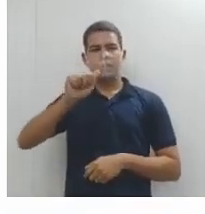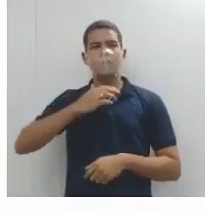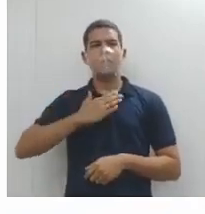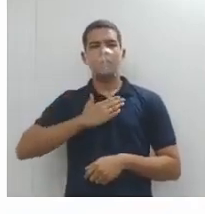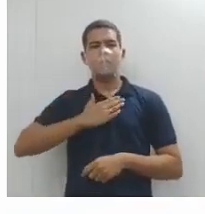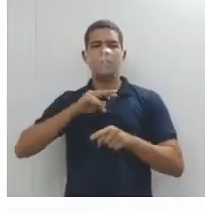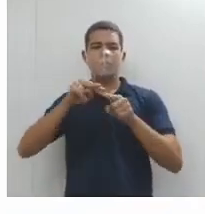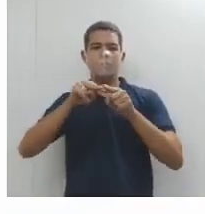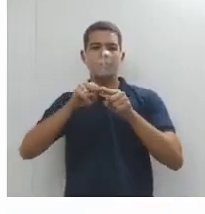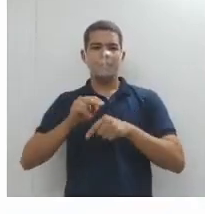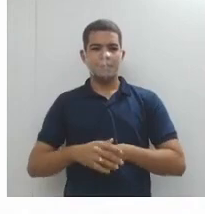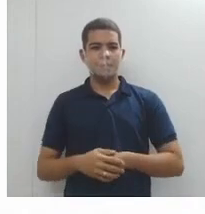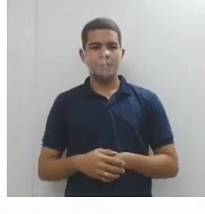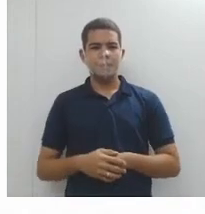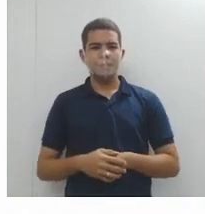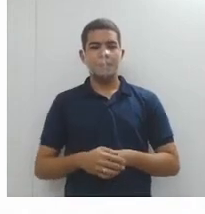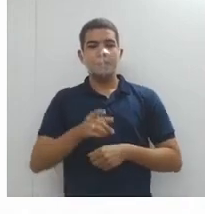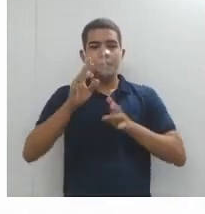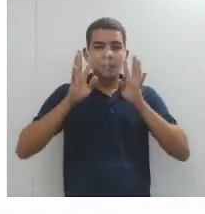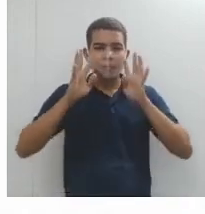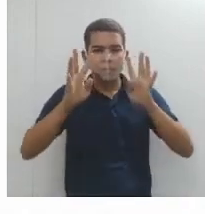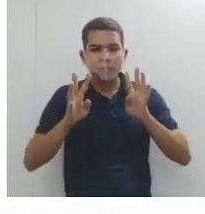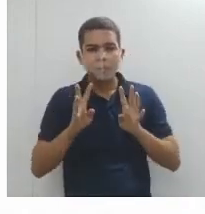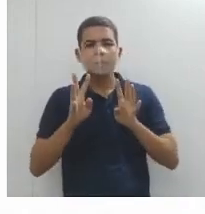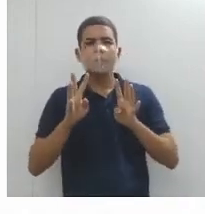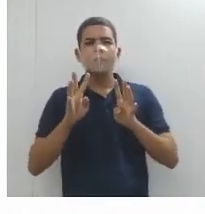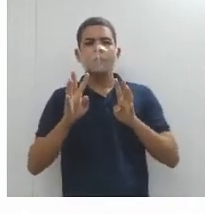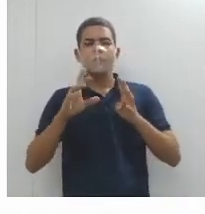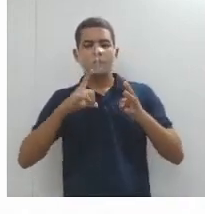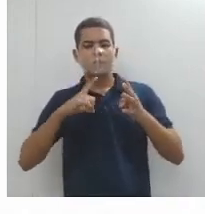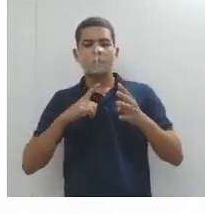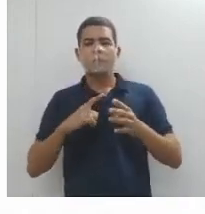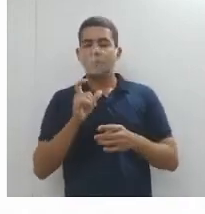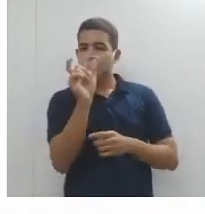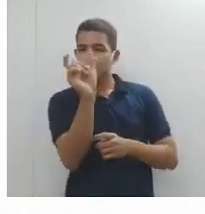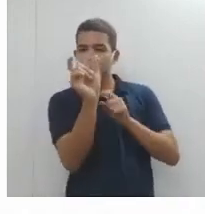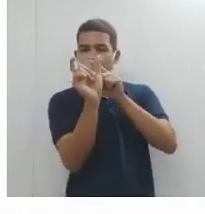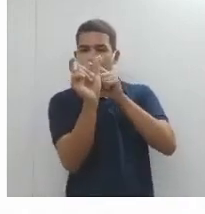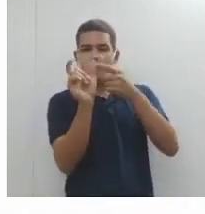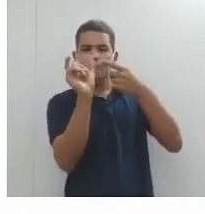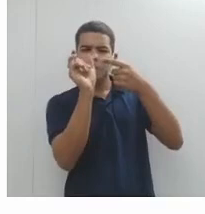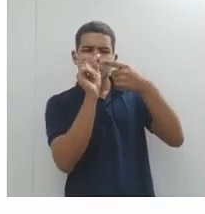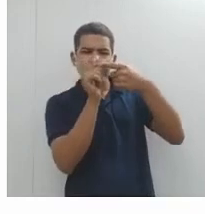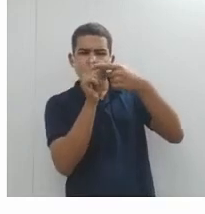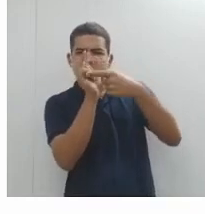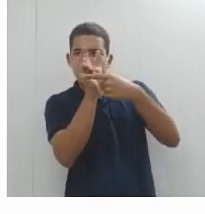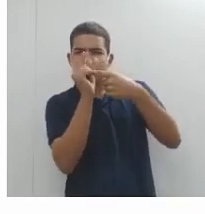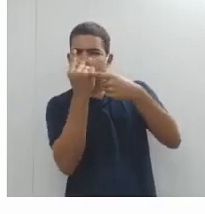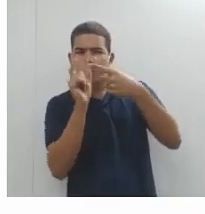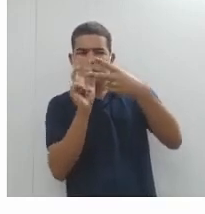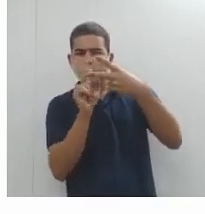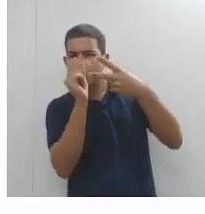pizza. Eu quero chamar a atenção de vocês para uma palavrinha em cada frase dessa, tá